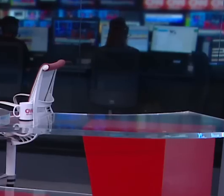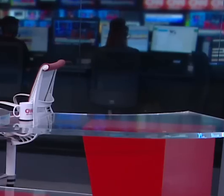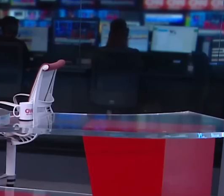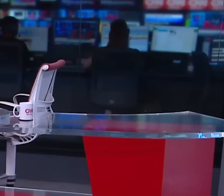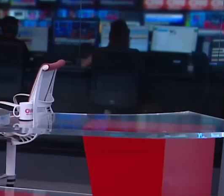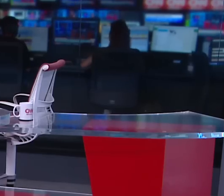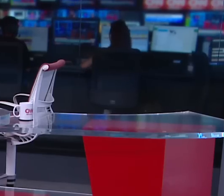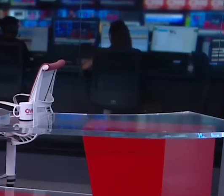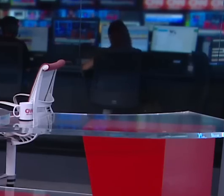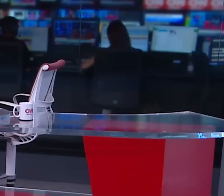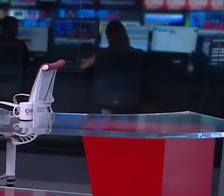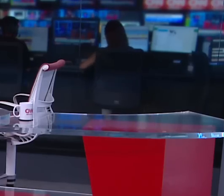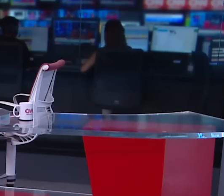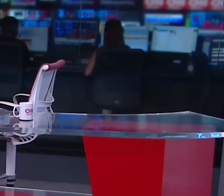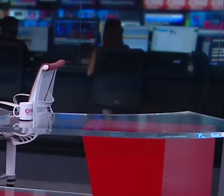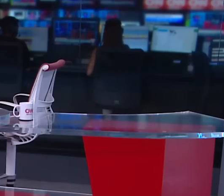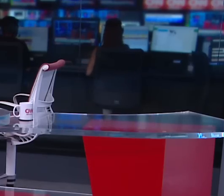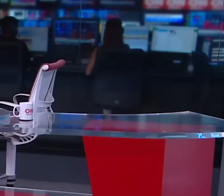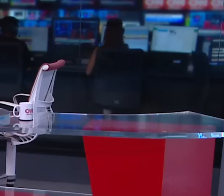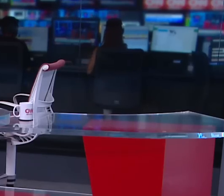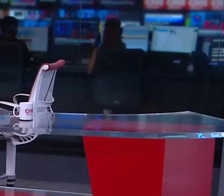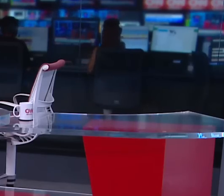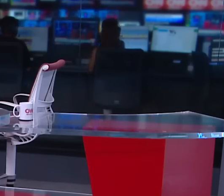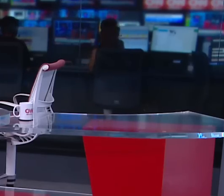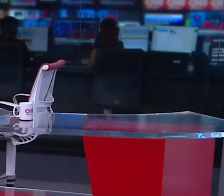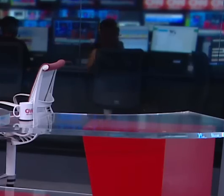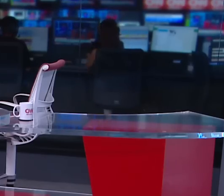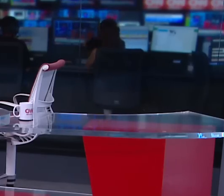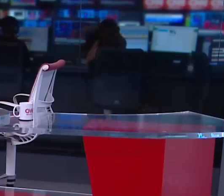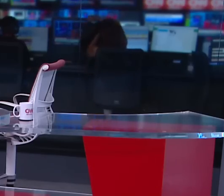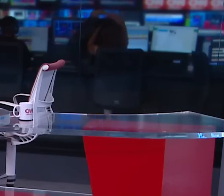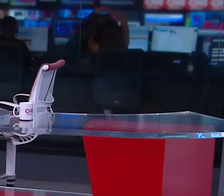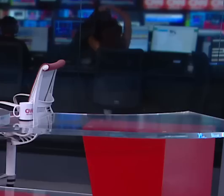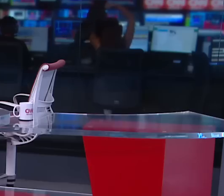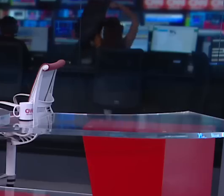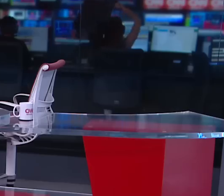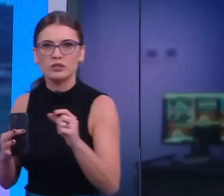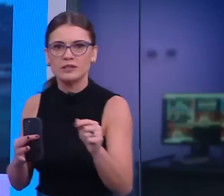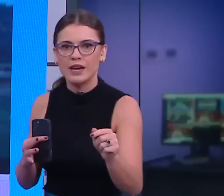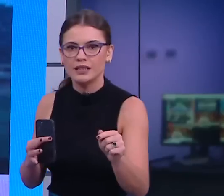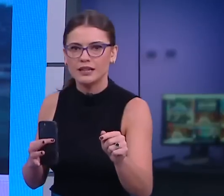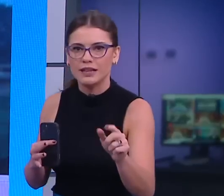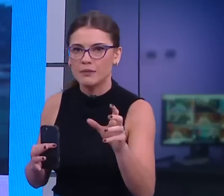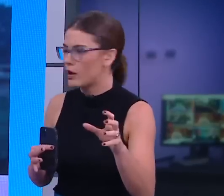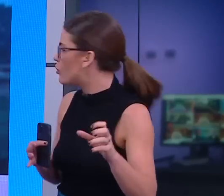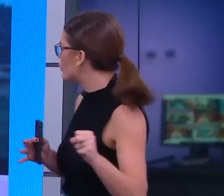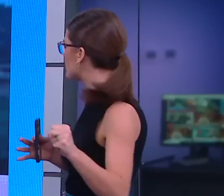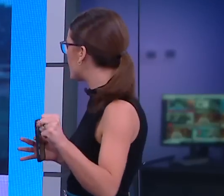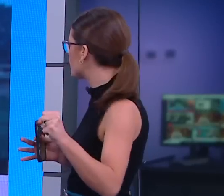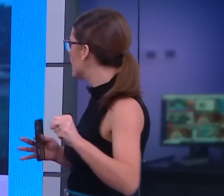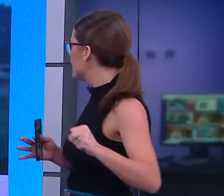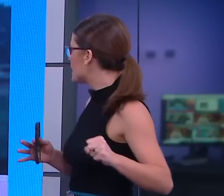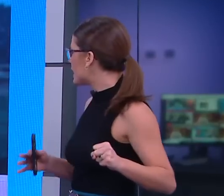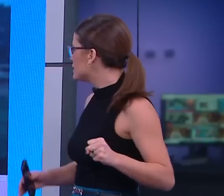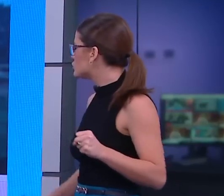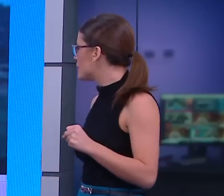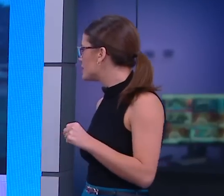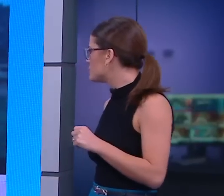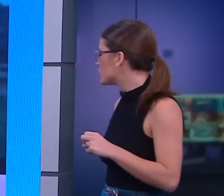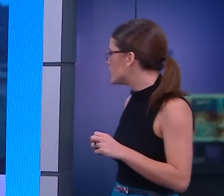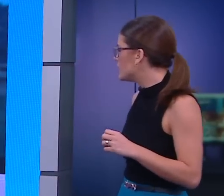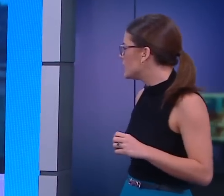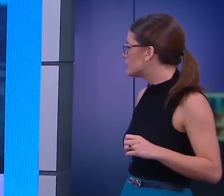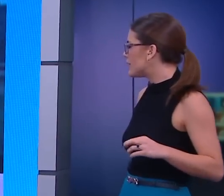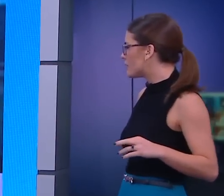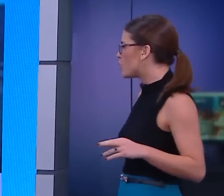a vasilha porque quando aparentemente né quando a gente começou a entender que ele tava chorando até me aproximei ali da tela para confirmar que era isso